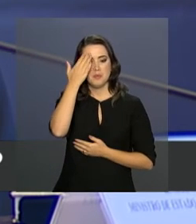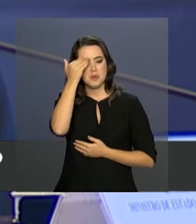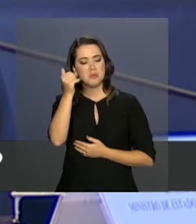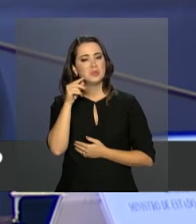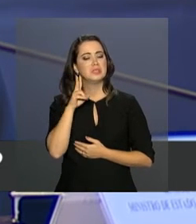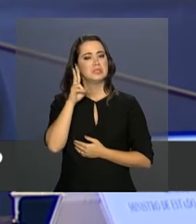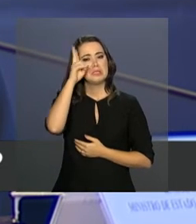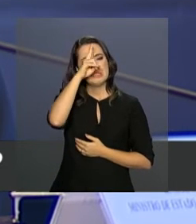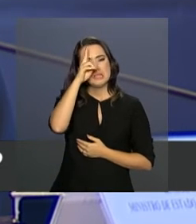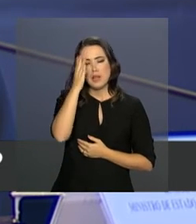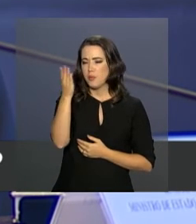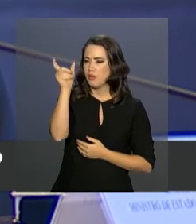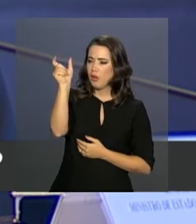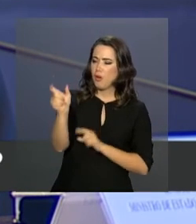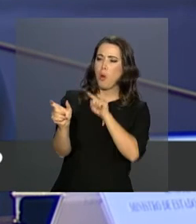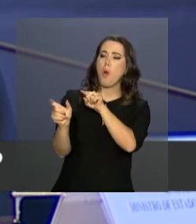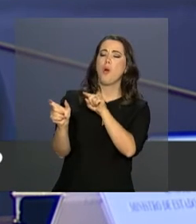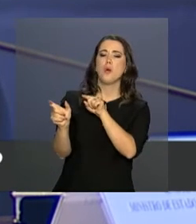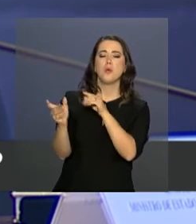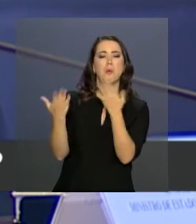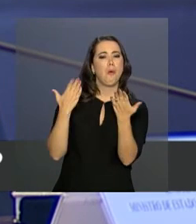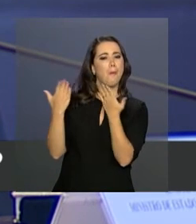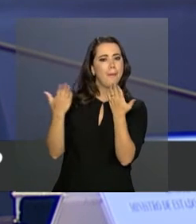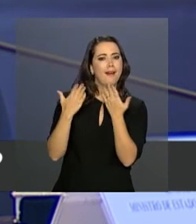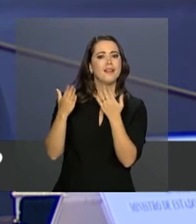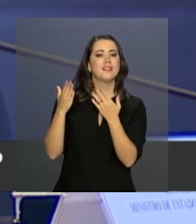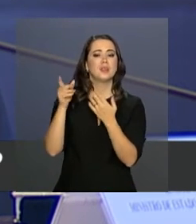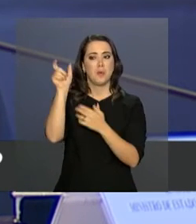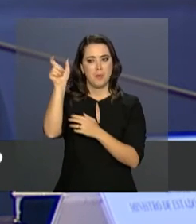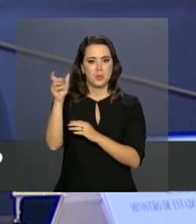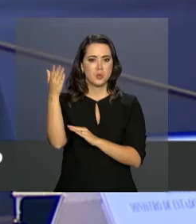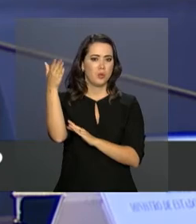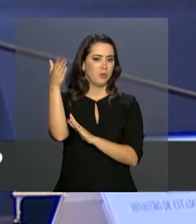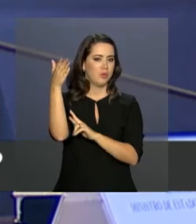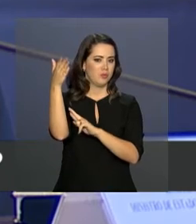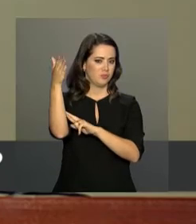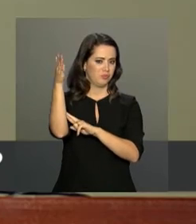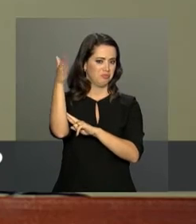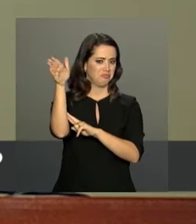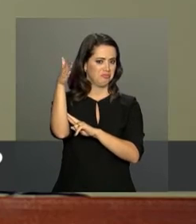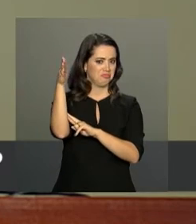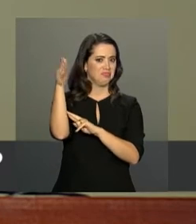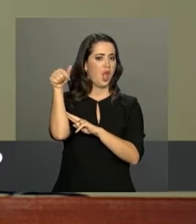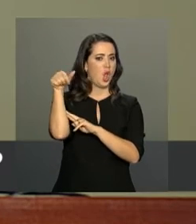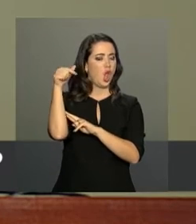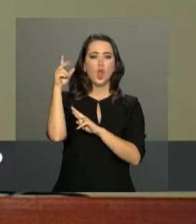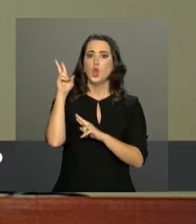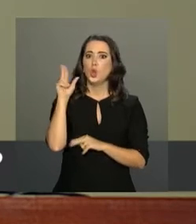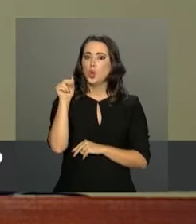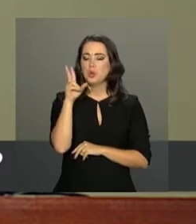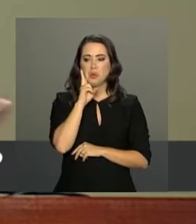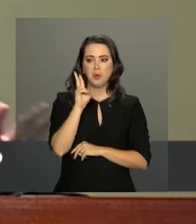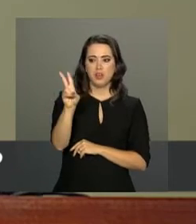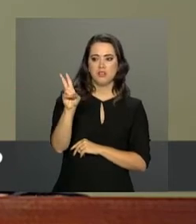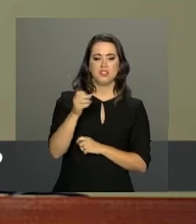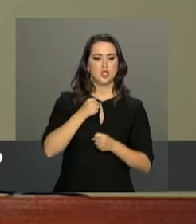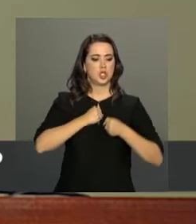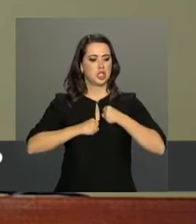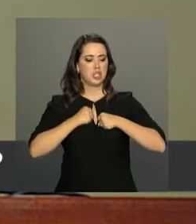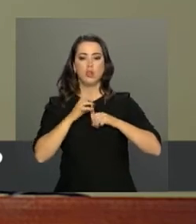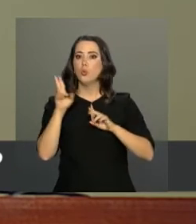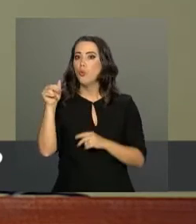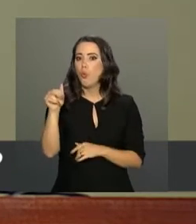pôde verificar notou rashid uma palavra de agressividade em relação a qualquer situação